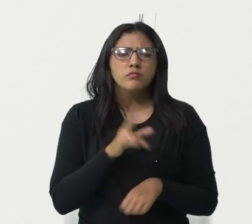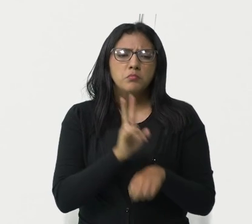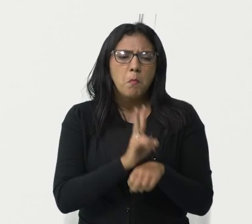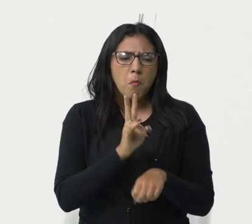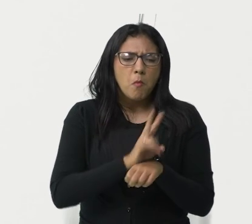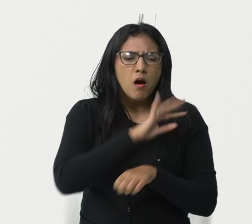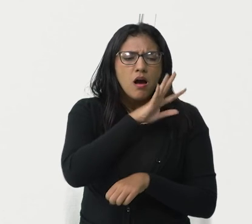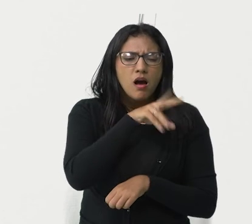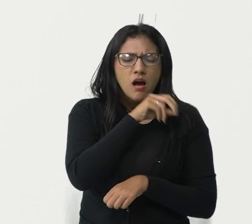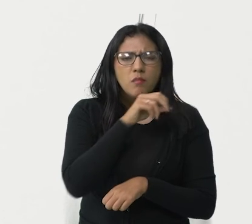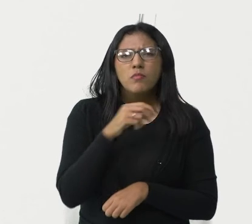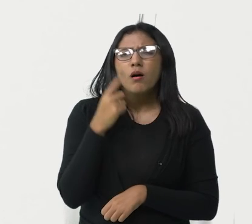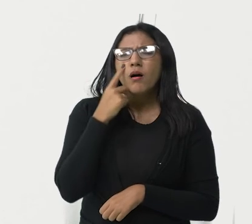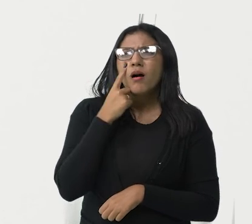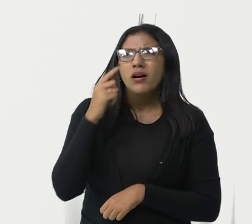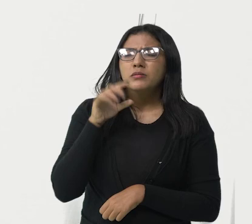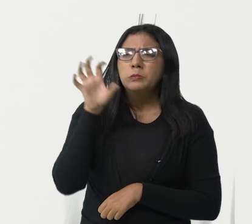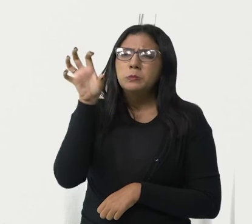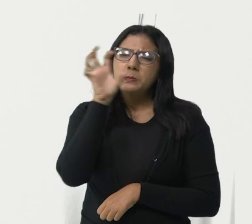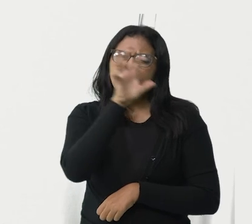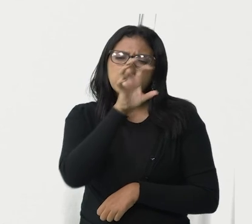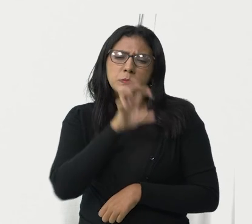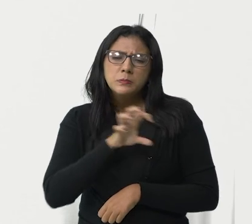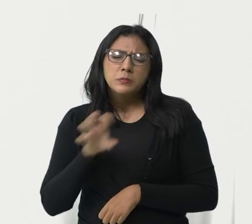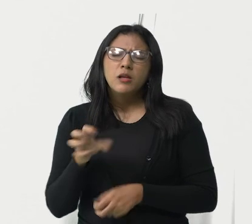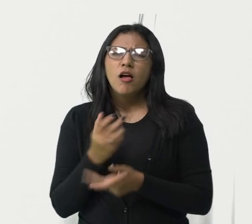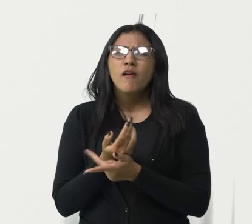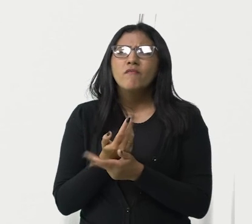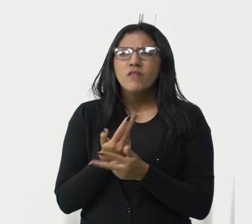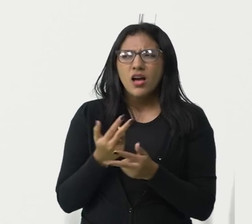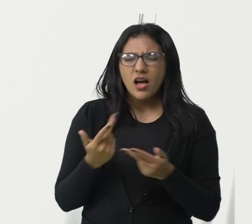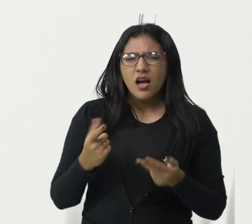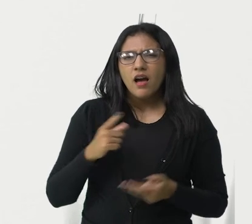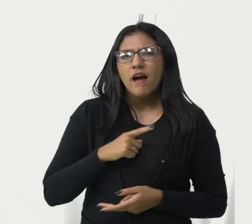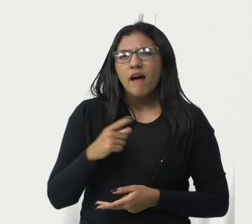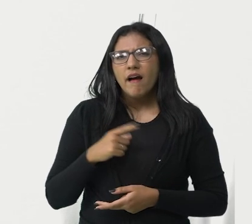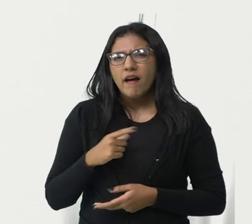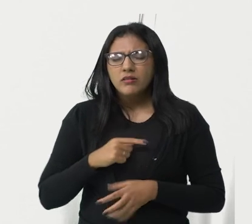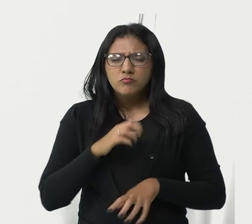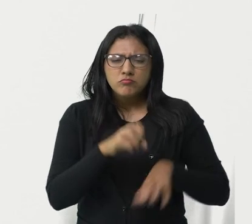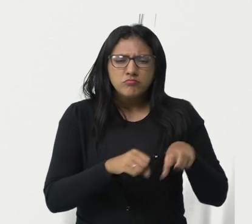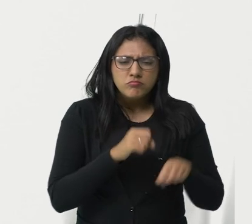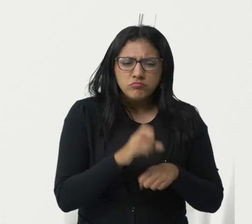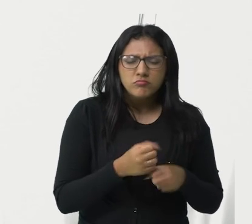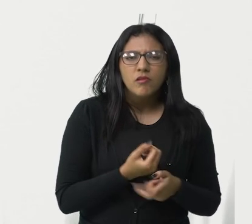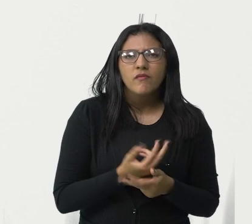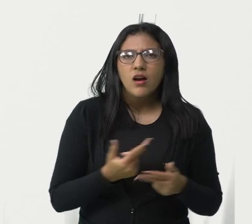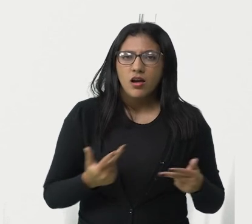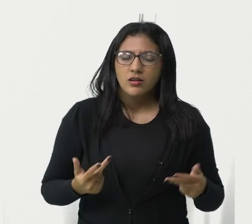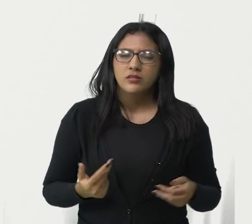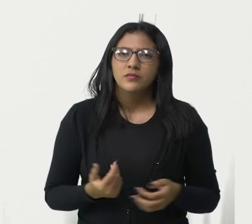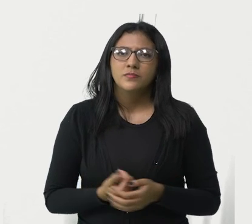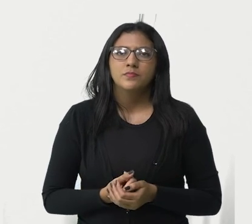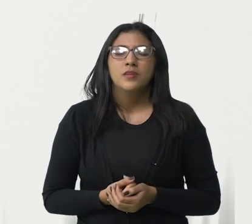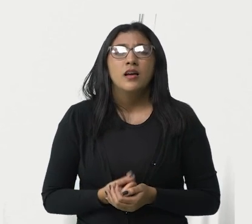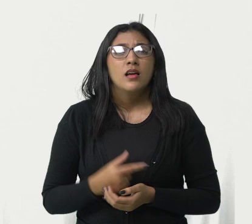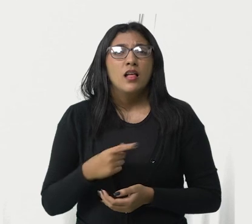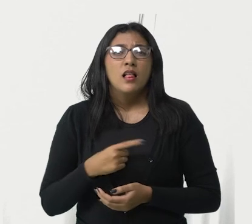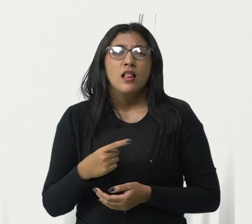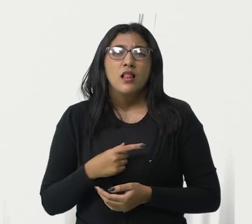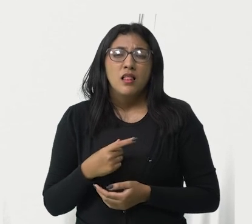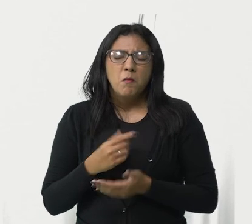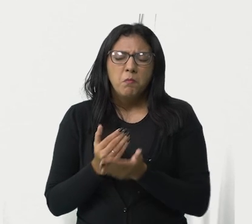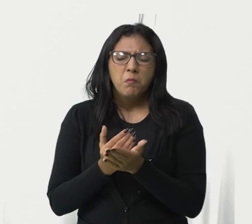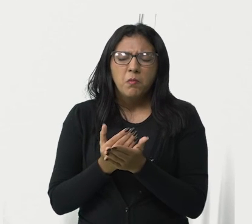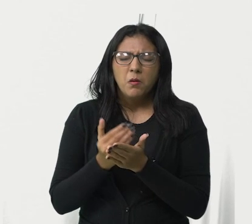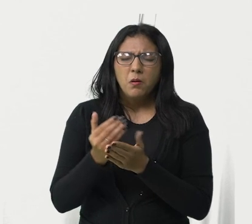várias áreas aí do nosso Brasil, né, tendo toda essa exploração, tá? Então, tudo se inicia